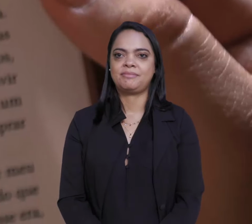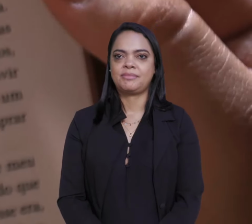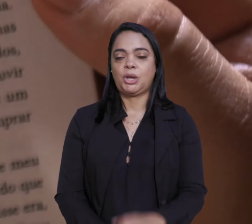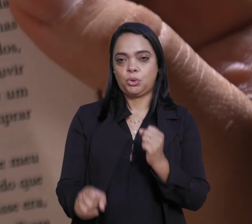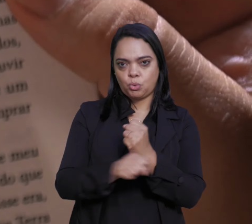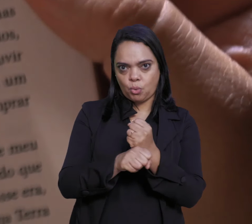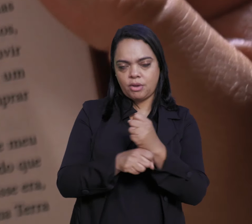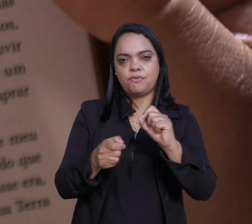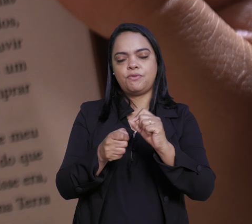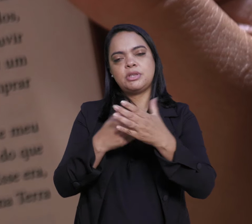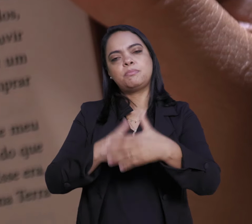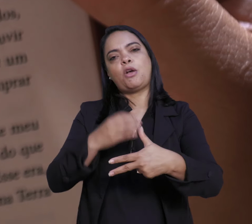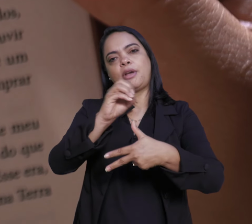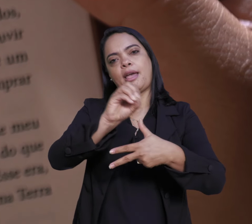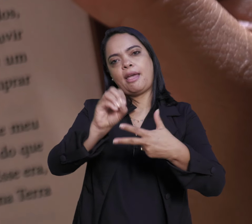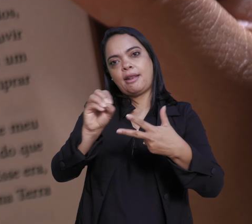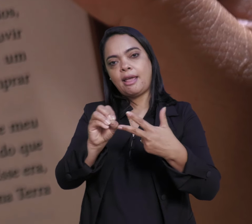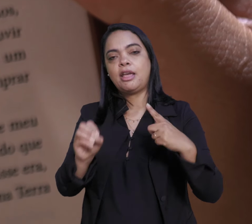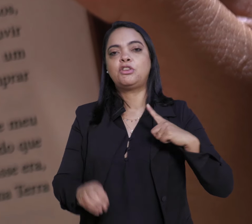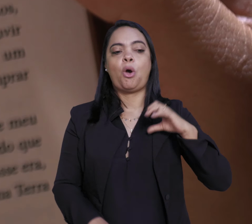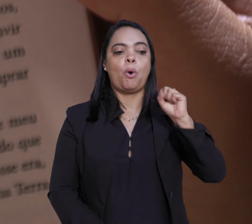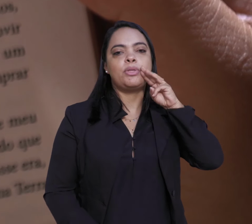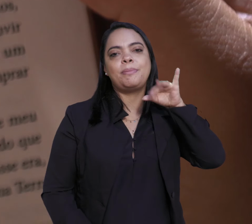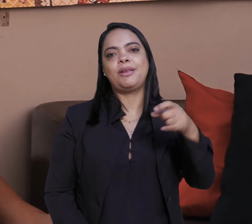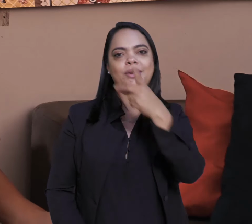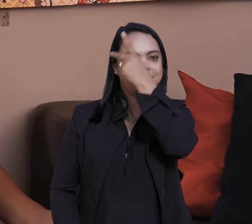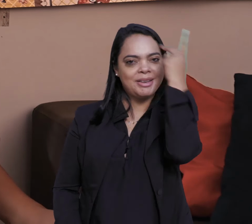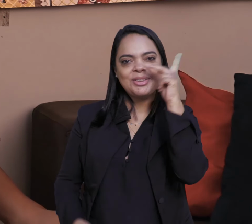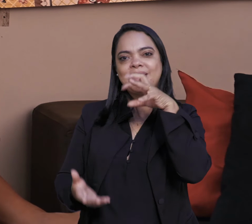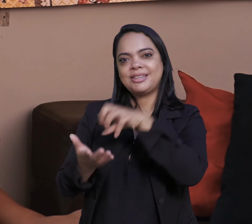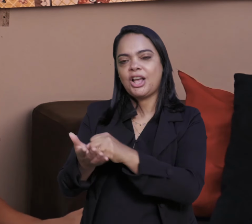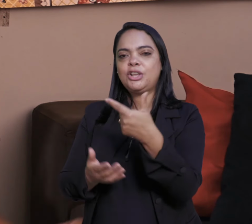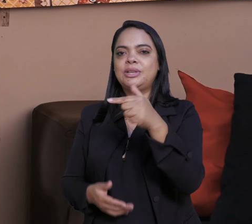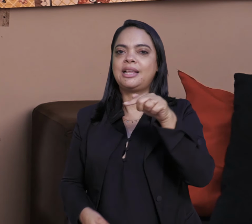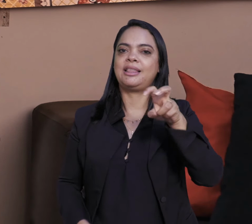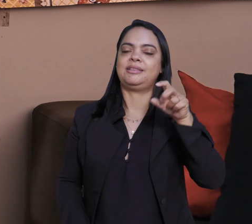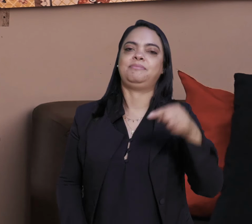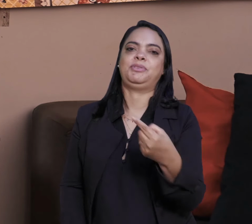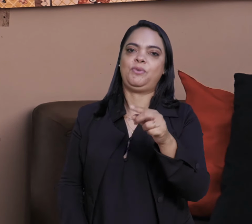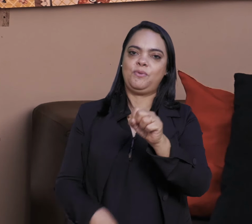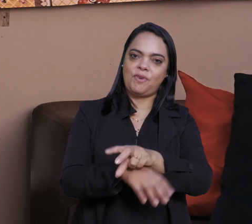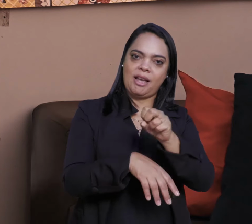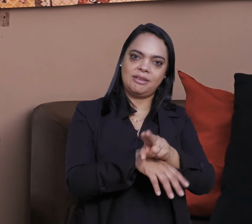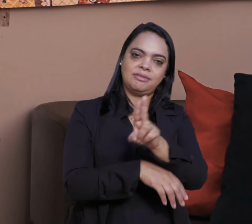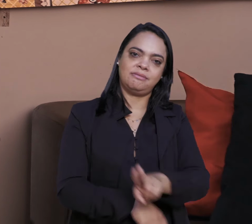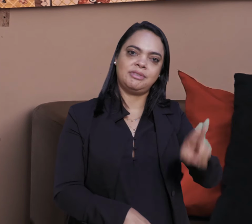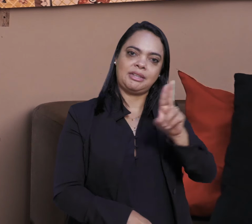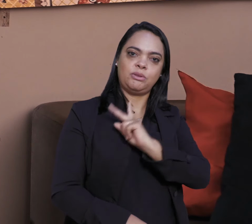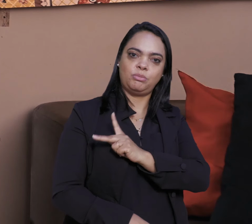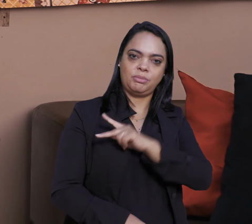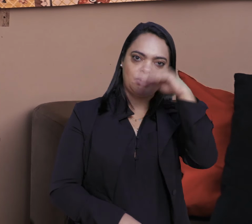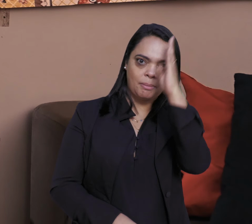O ano que eu prestei o Enem, a gente era 8 milhões de concorrentes, 275 mil vagas para universidades públicas no Brasil.